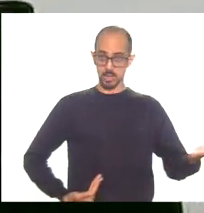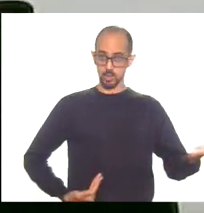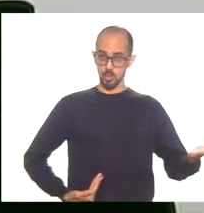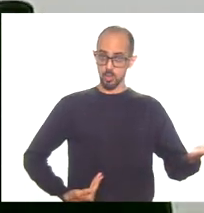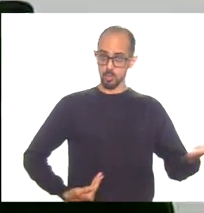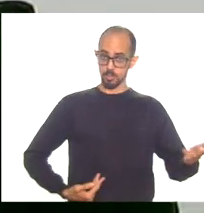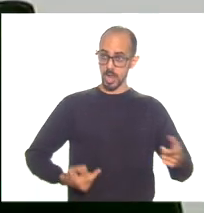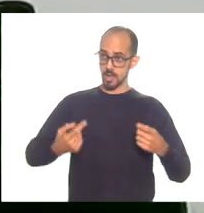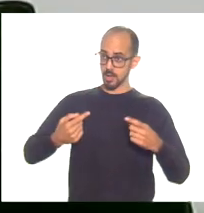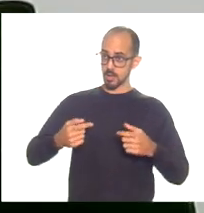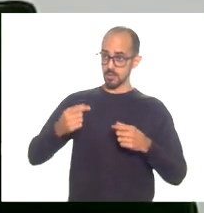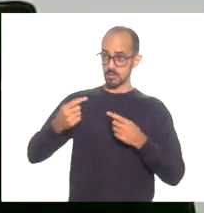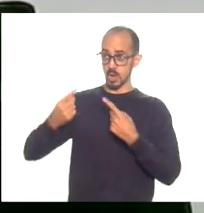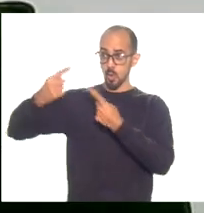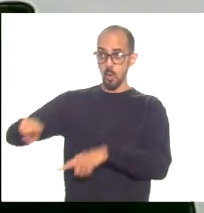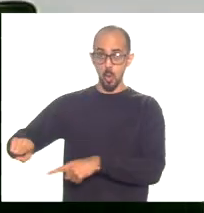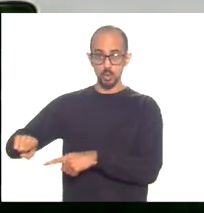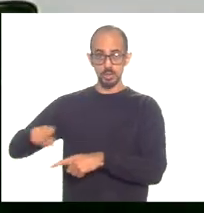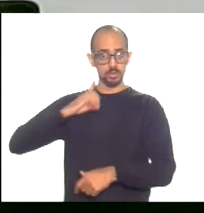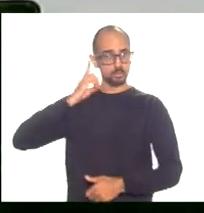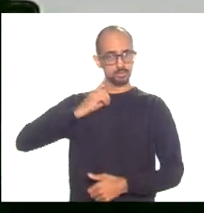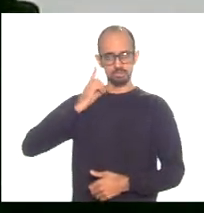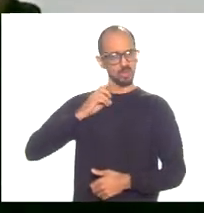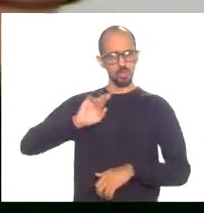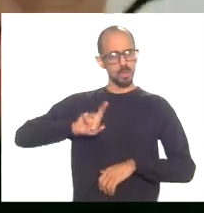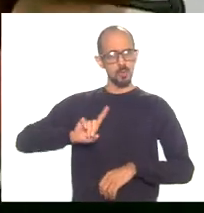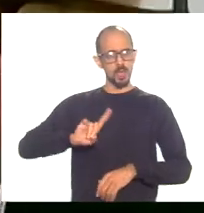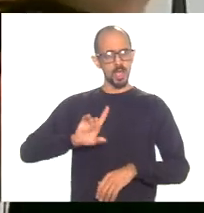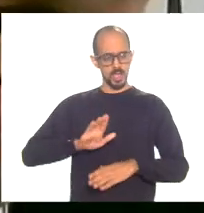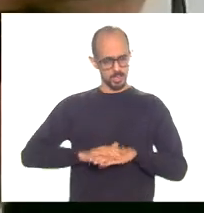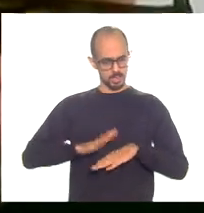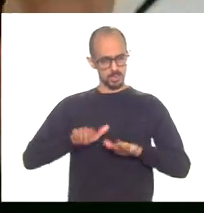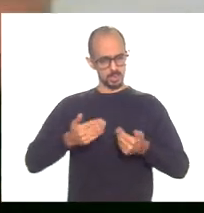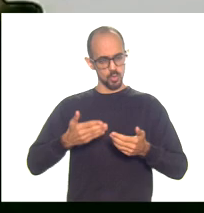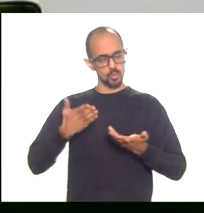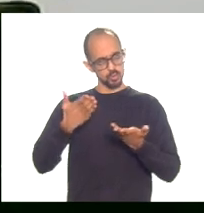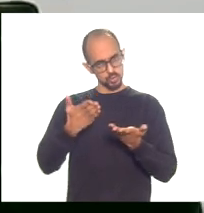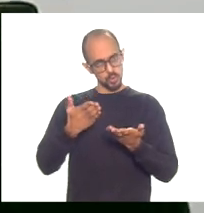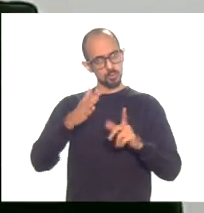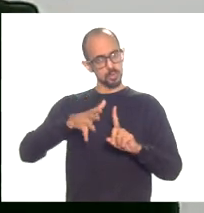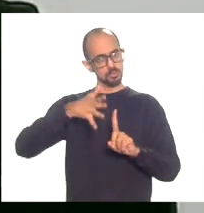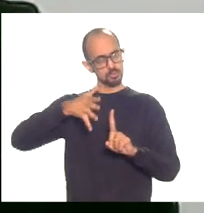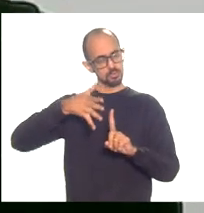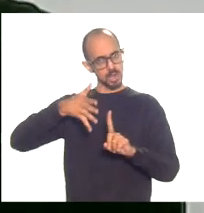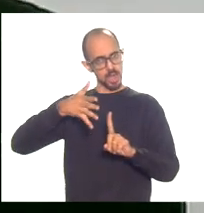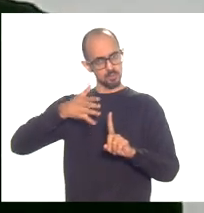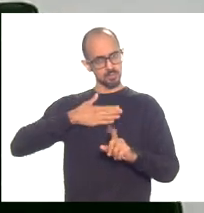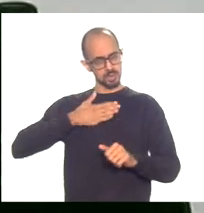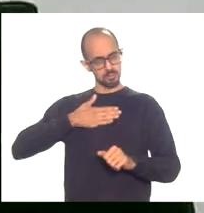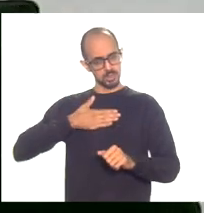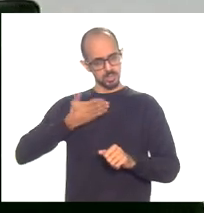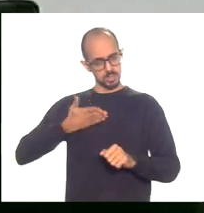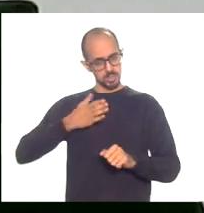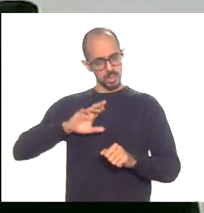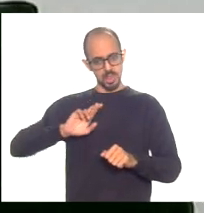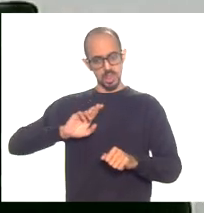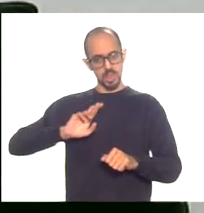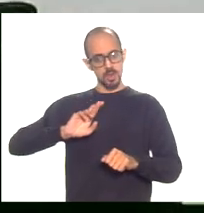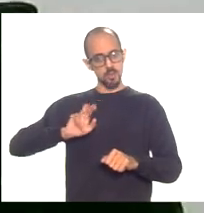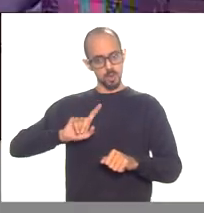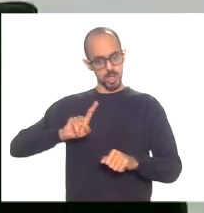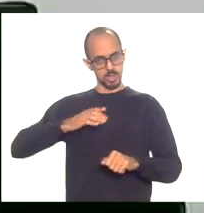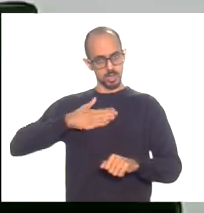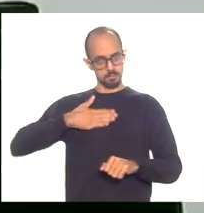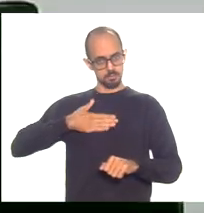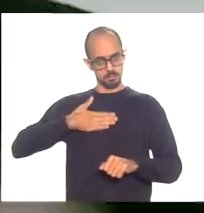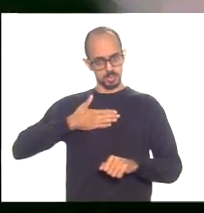ameaçar parlamentares. Então, o que eu quero dizer a Vossa Excelência, que me concedeu a palavra, é que, em primeiro lugar, não há, de minha